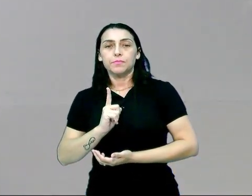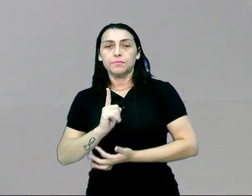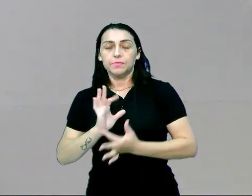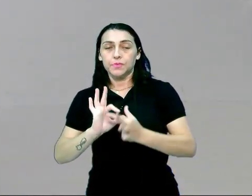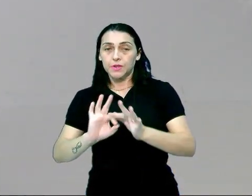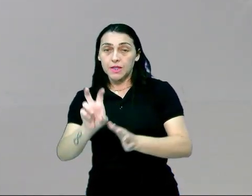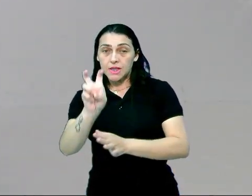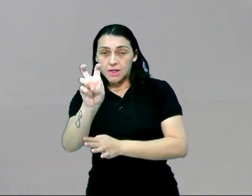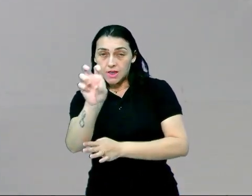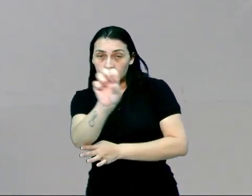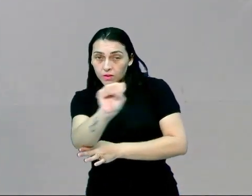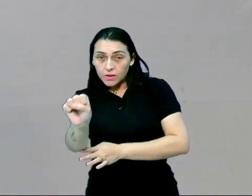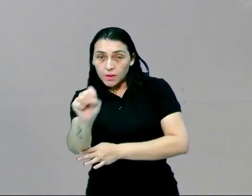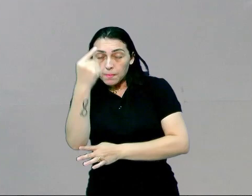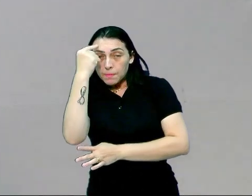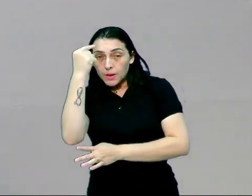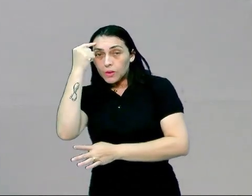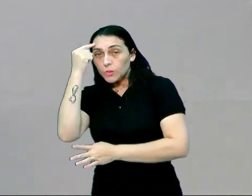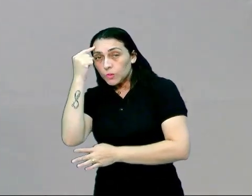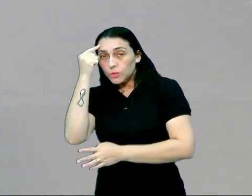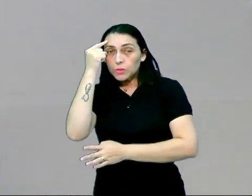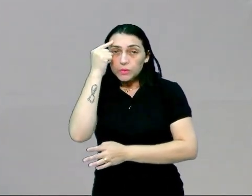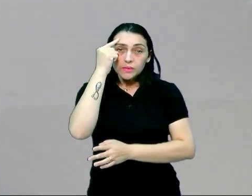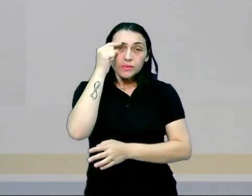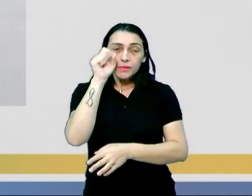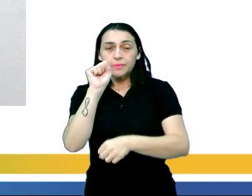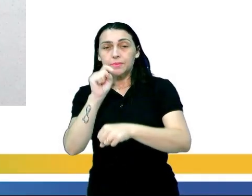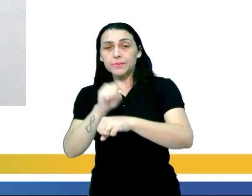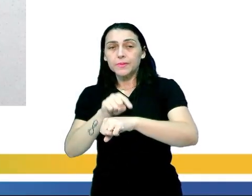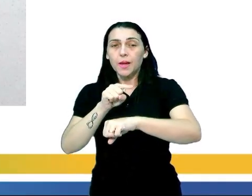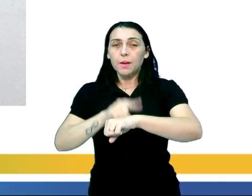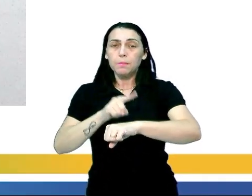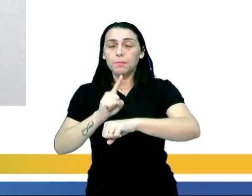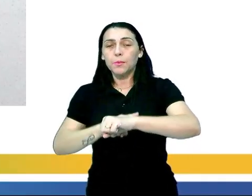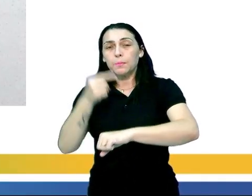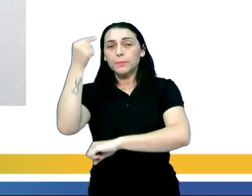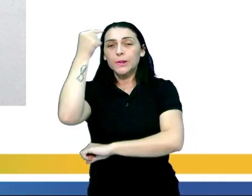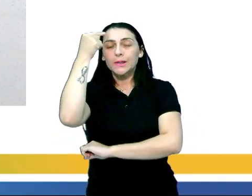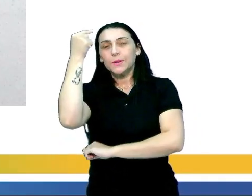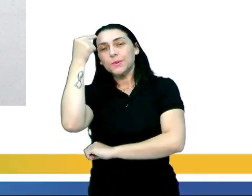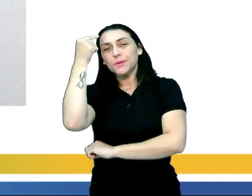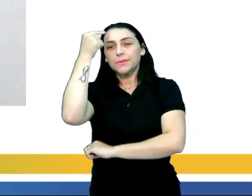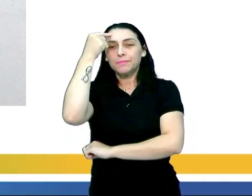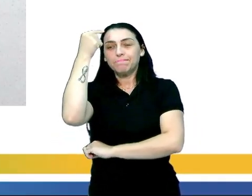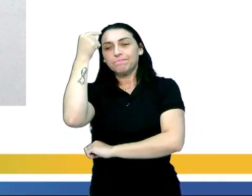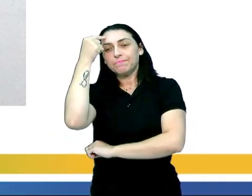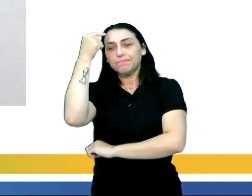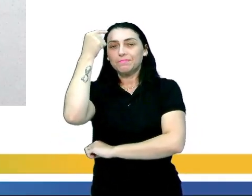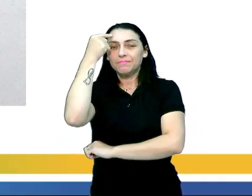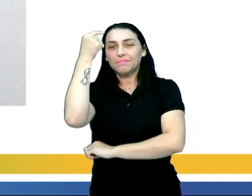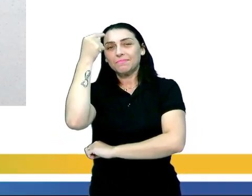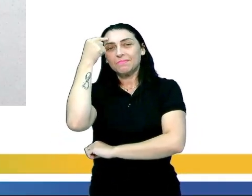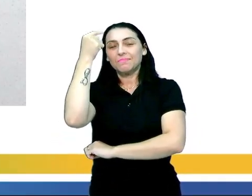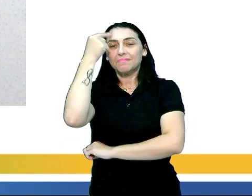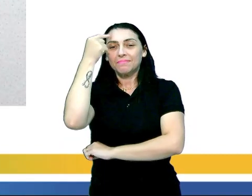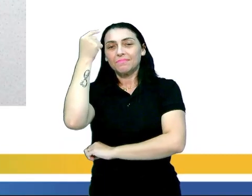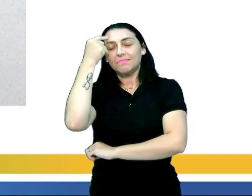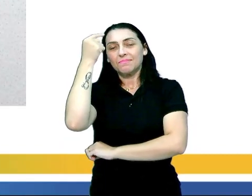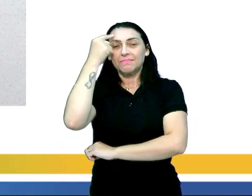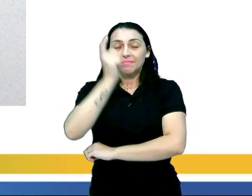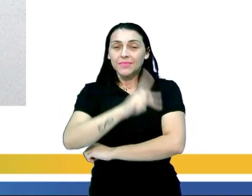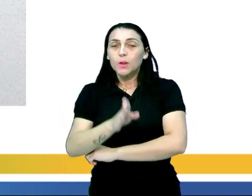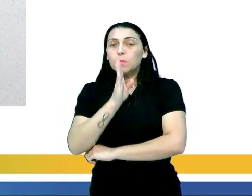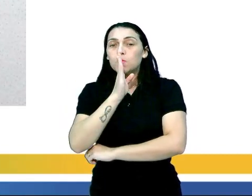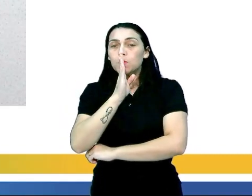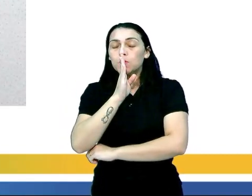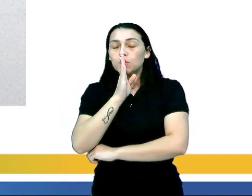5 segundos para você pensar. Por favor, produção, time na tela. Pensa. Tic-tac, tic-tac. Vou pensando, mas professor, faz silêncio que